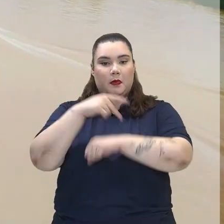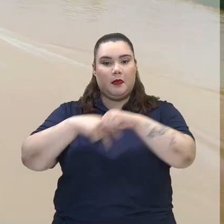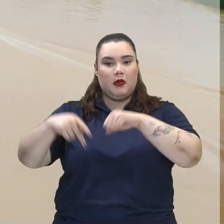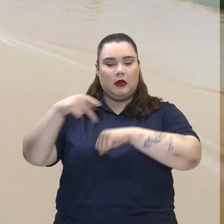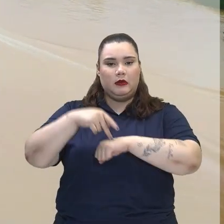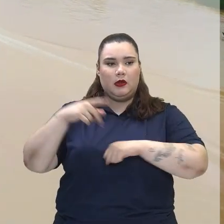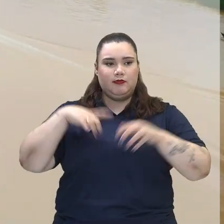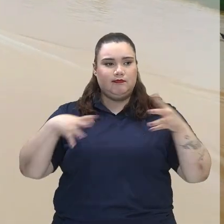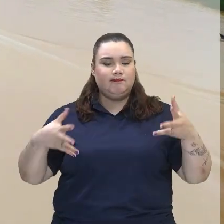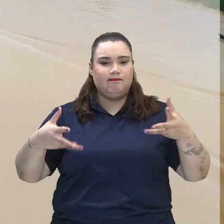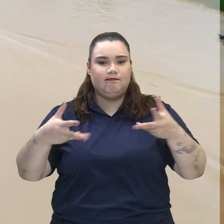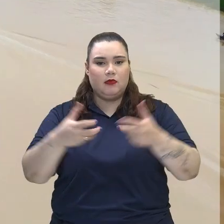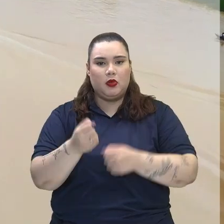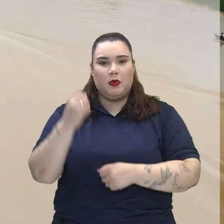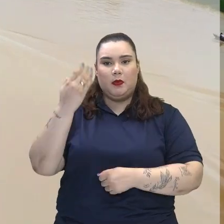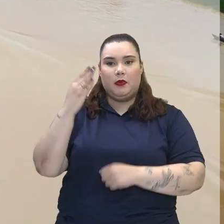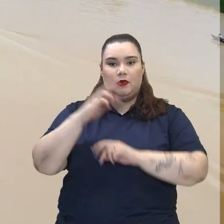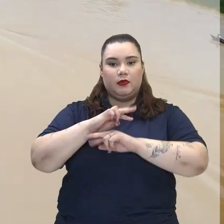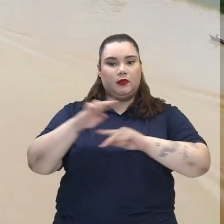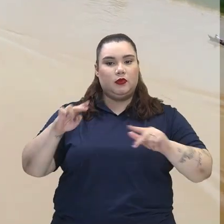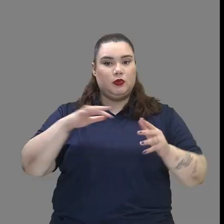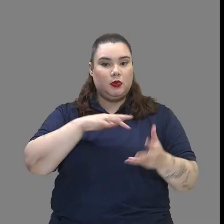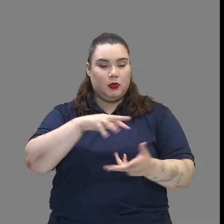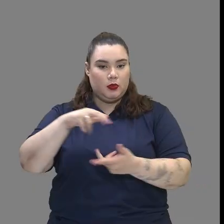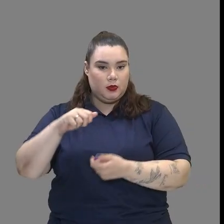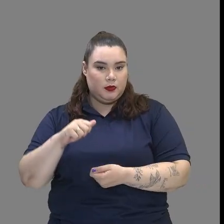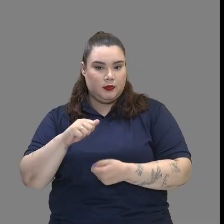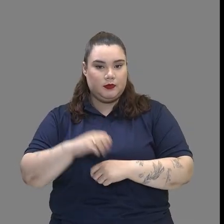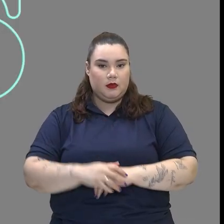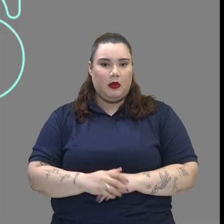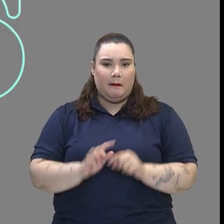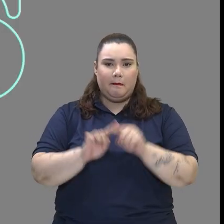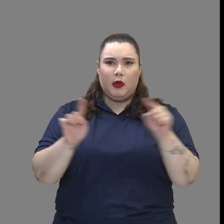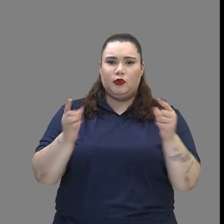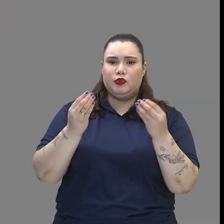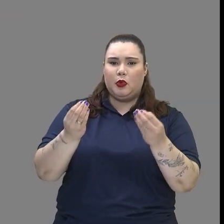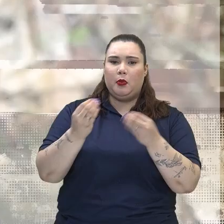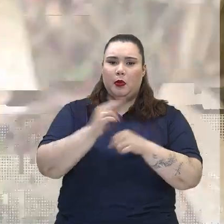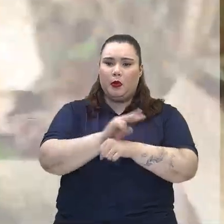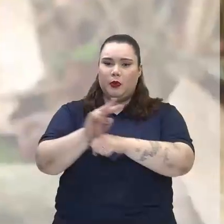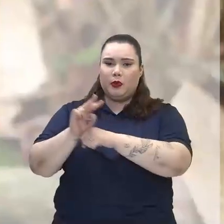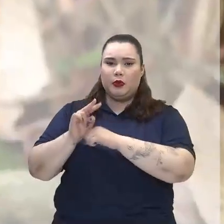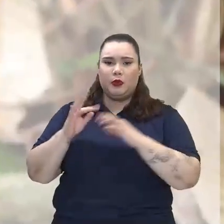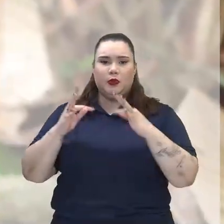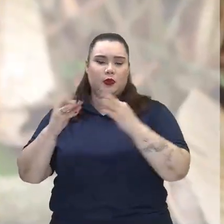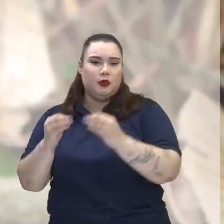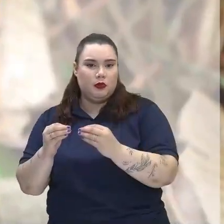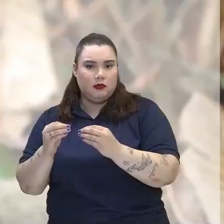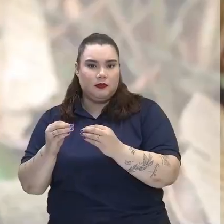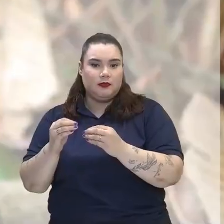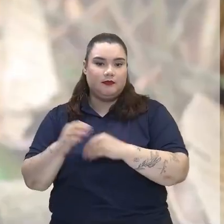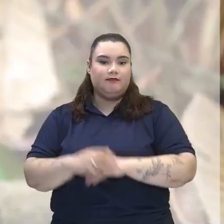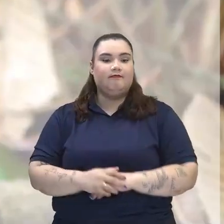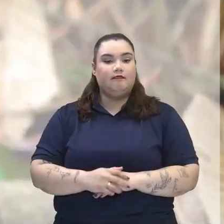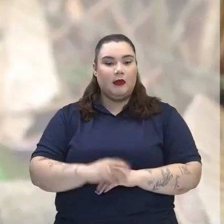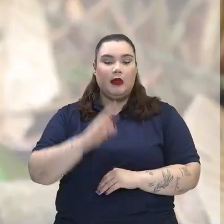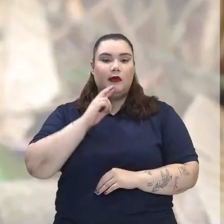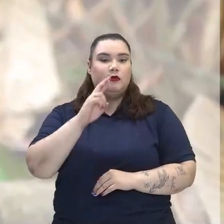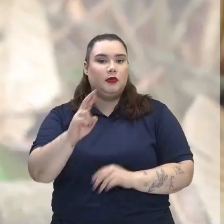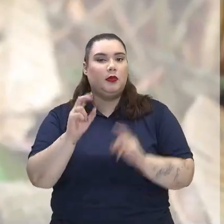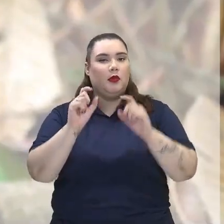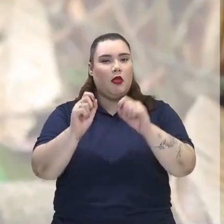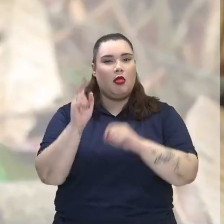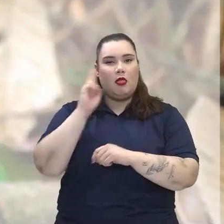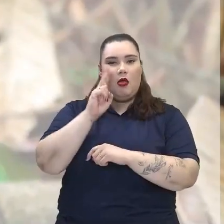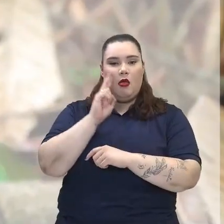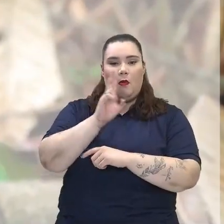mais ricos em biodiversidade do planeta. Mas como protegemos tudo isso? A resposta está nas